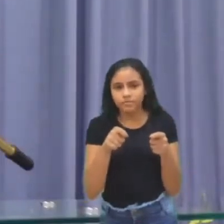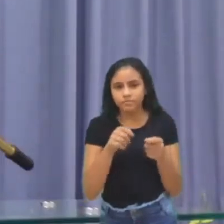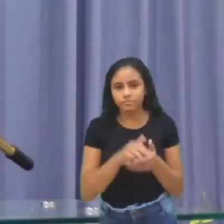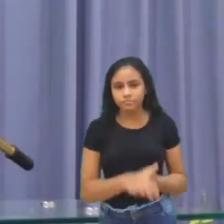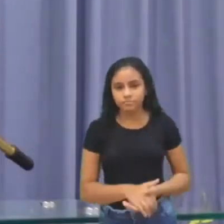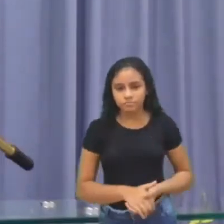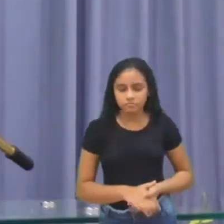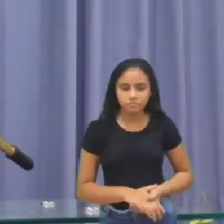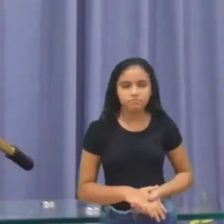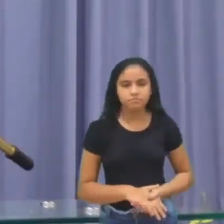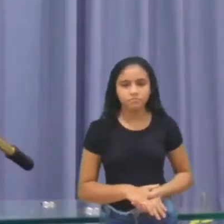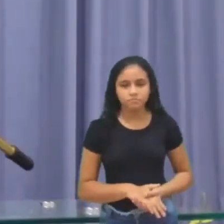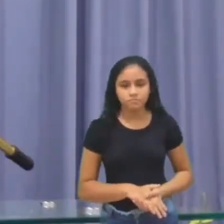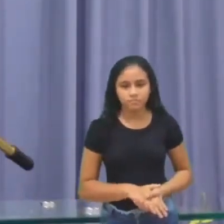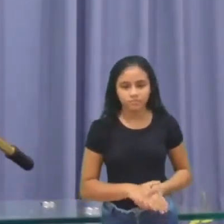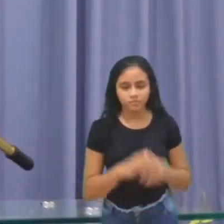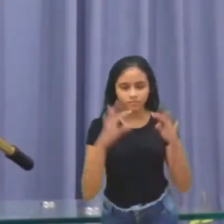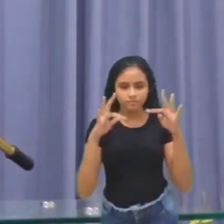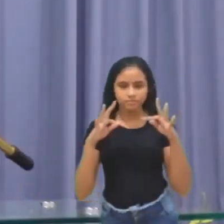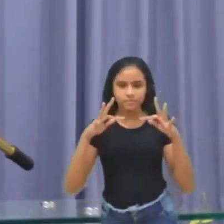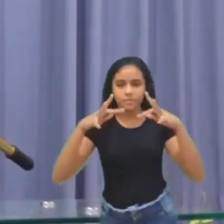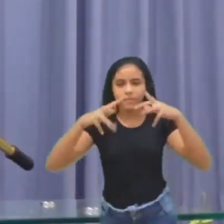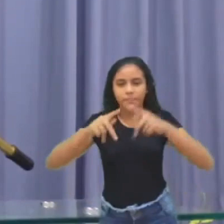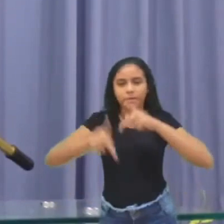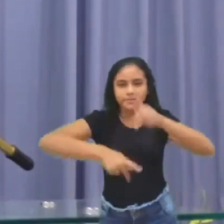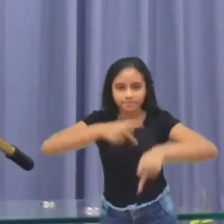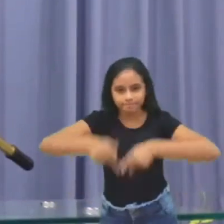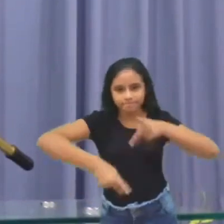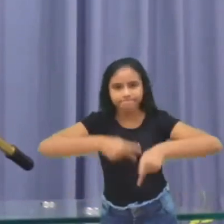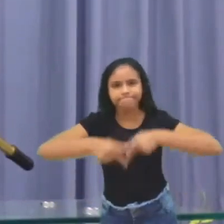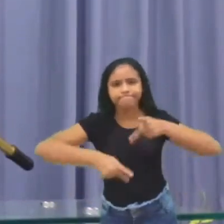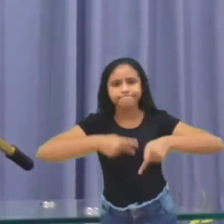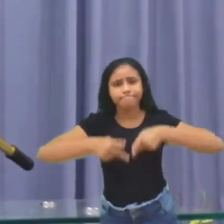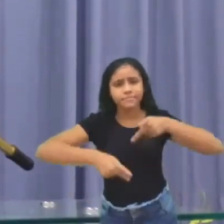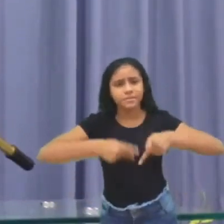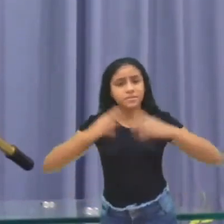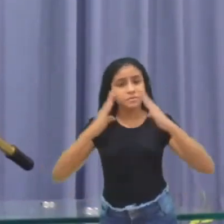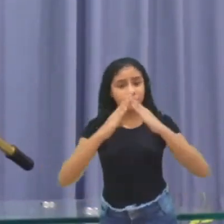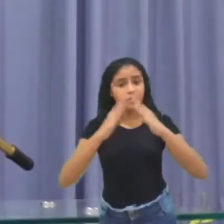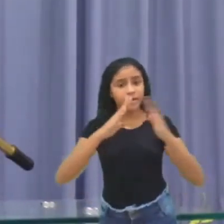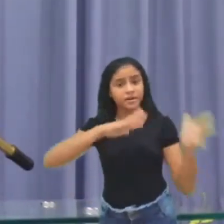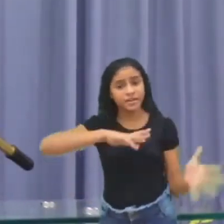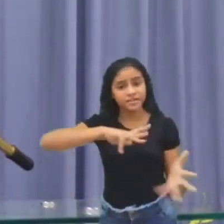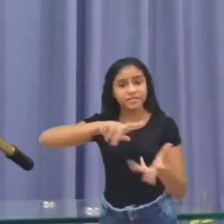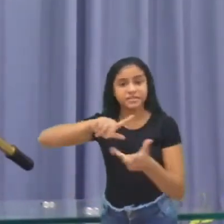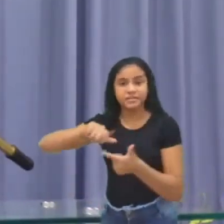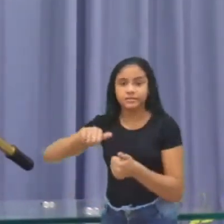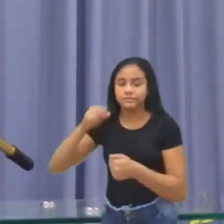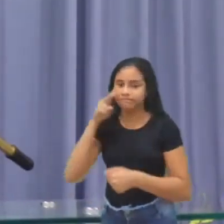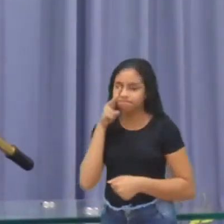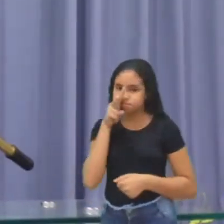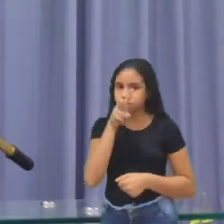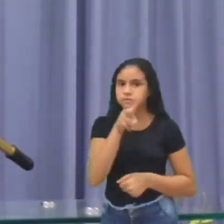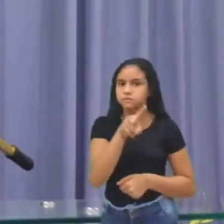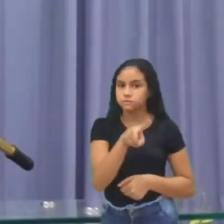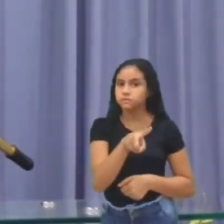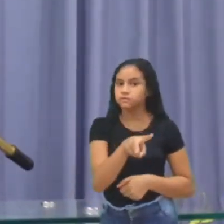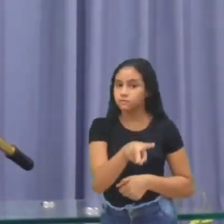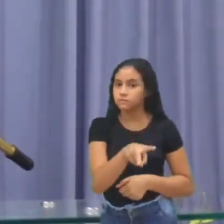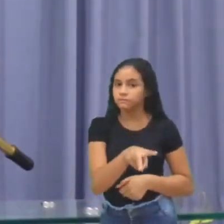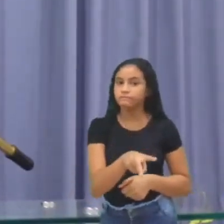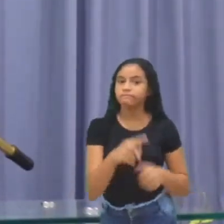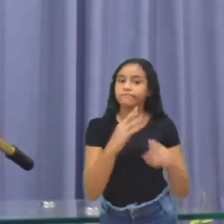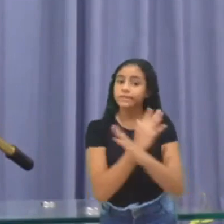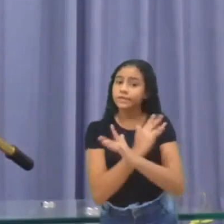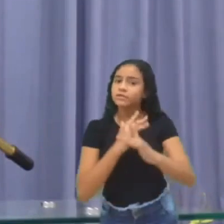adversando, contudo, o povo que habita nessa terra é poderoso, e as